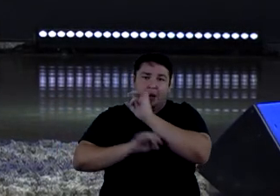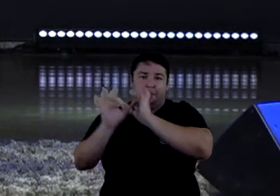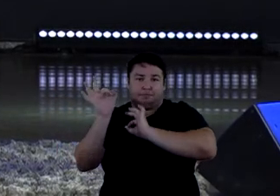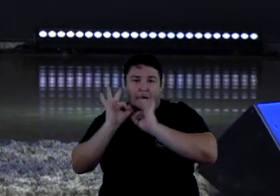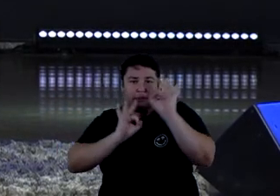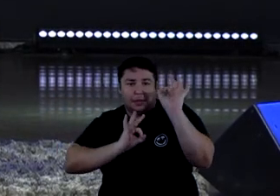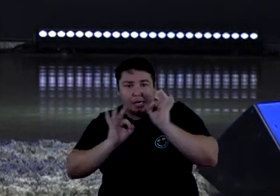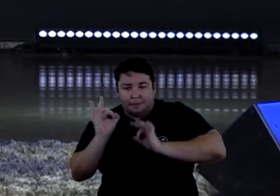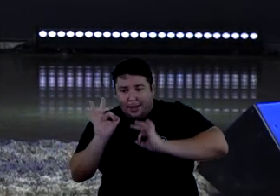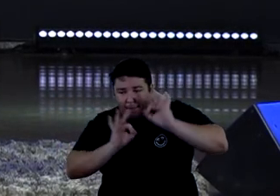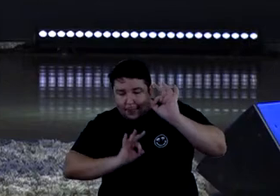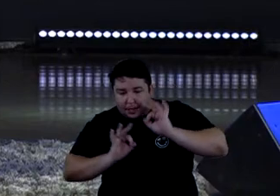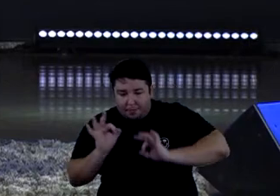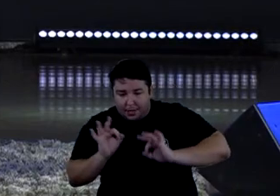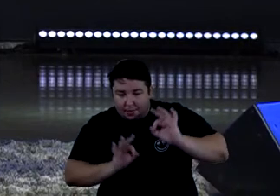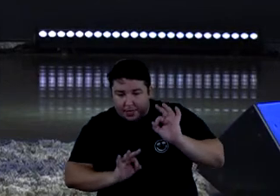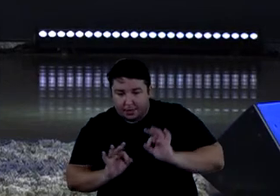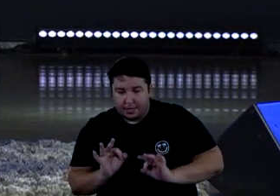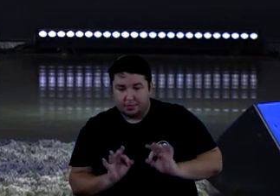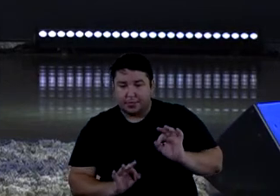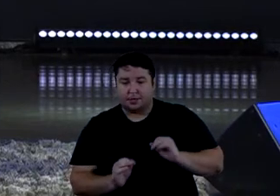Nós estamos em obras.